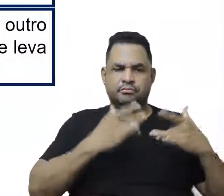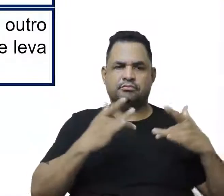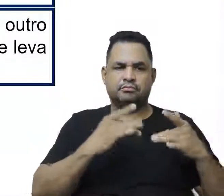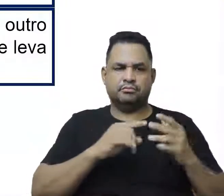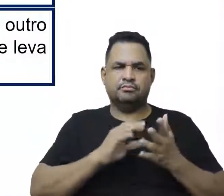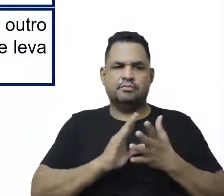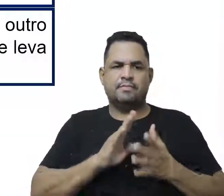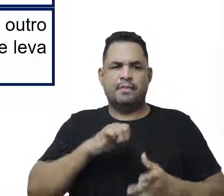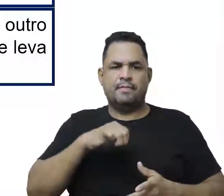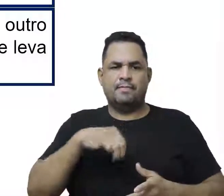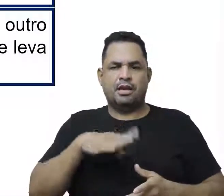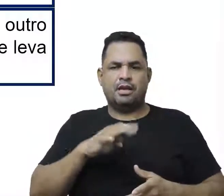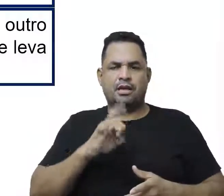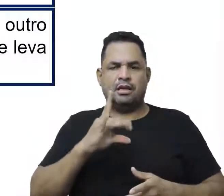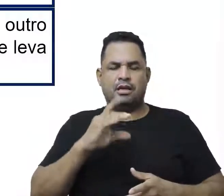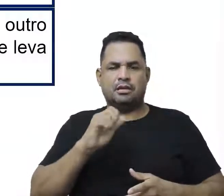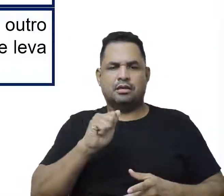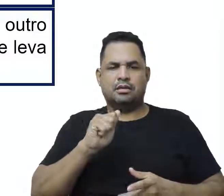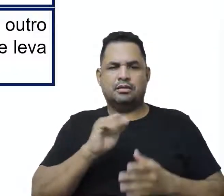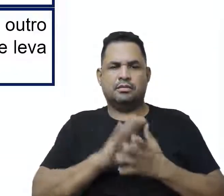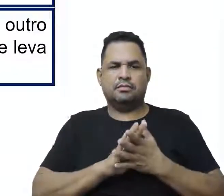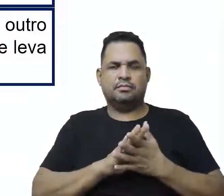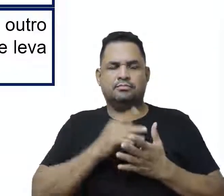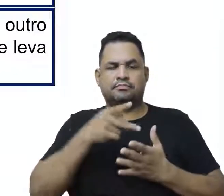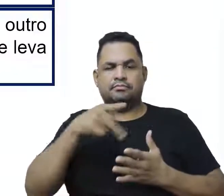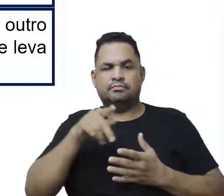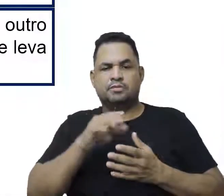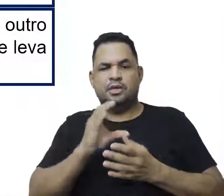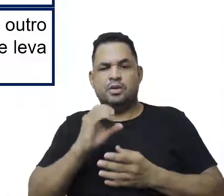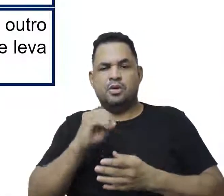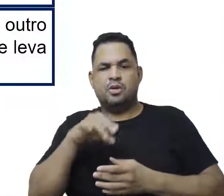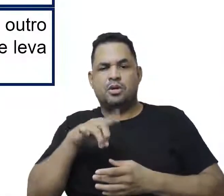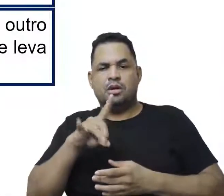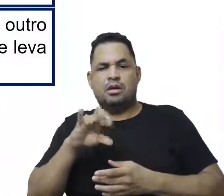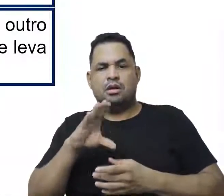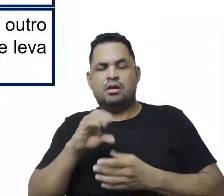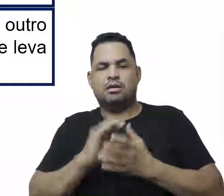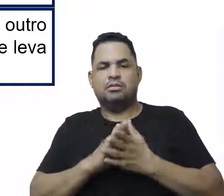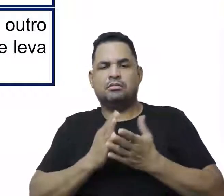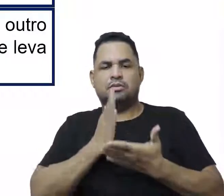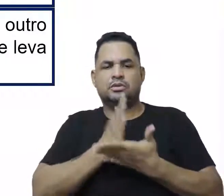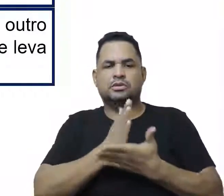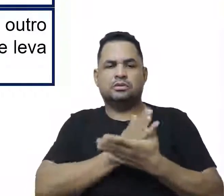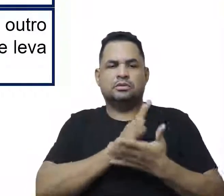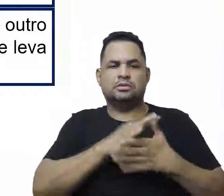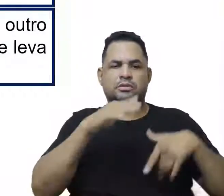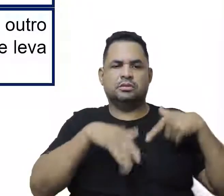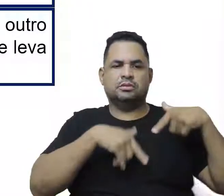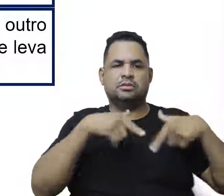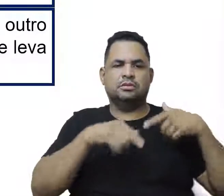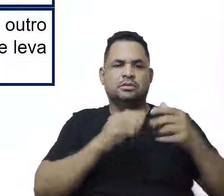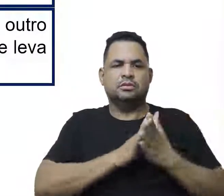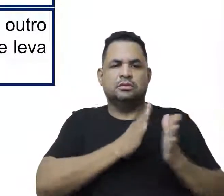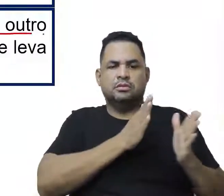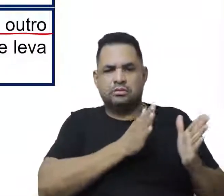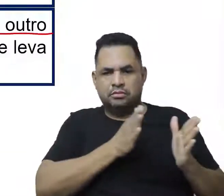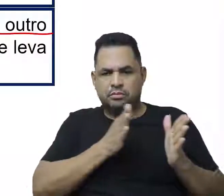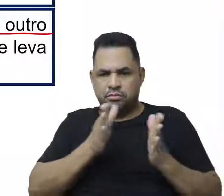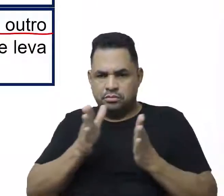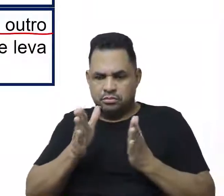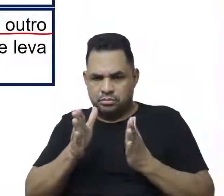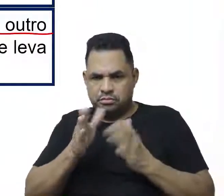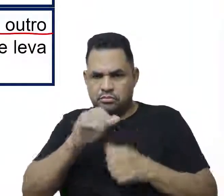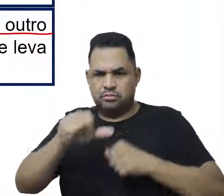solidariedade mecânica para orgânica por conta da divisão social do trabalho a passagem de um tipo